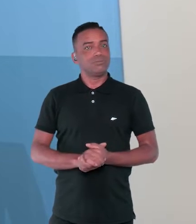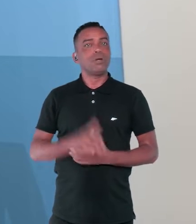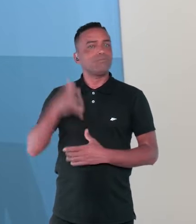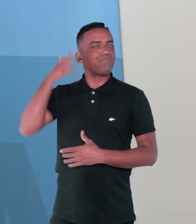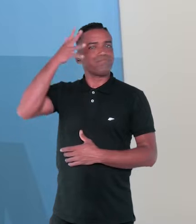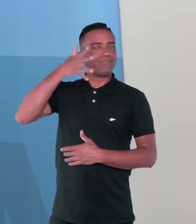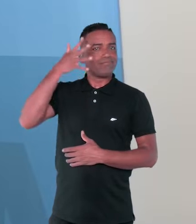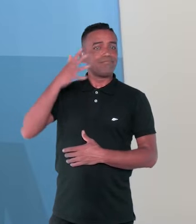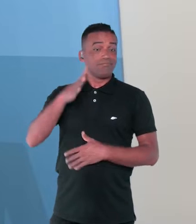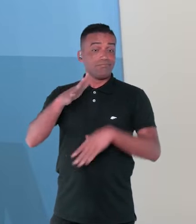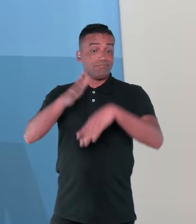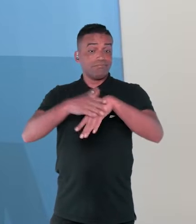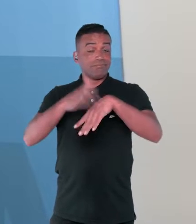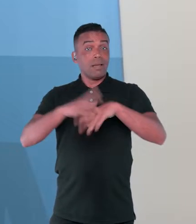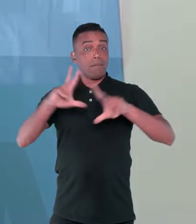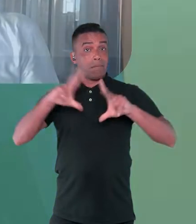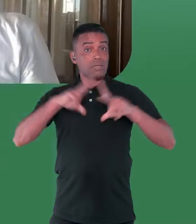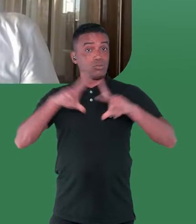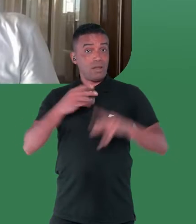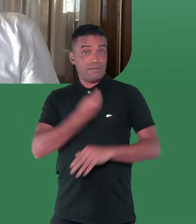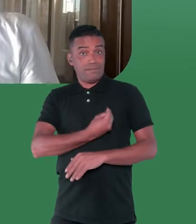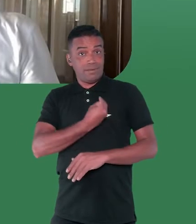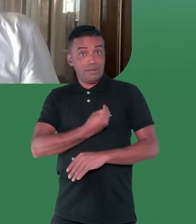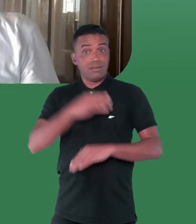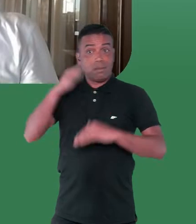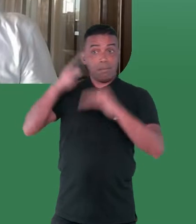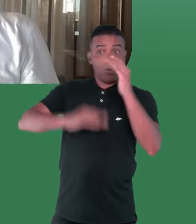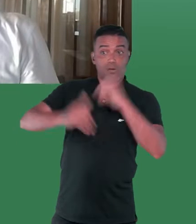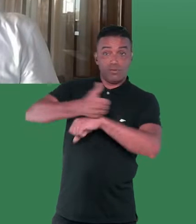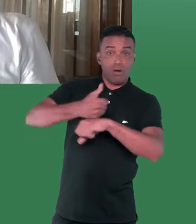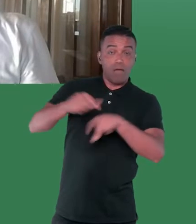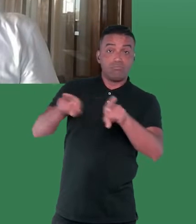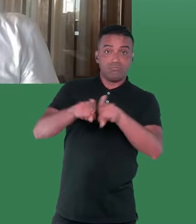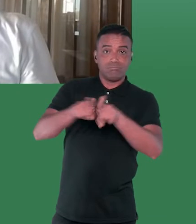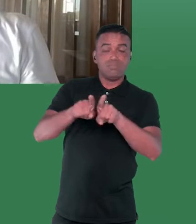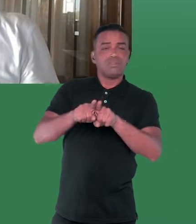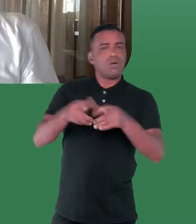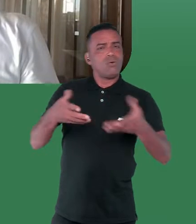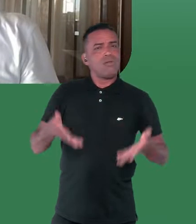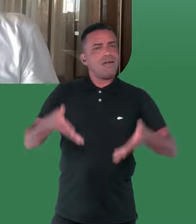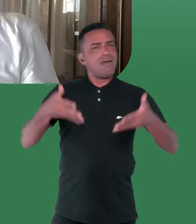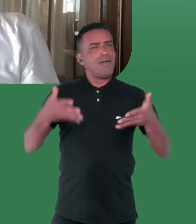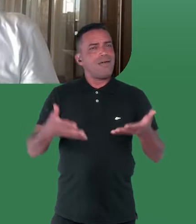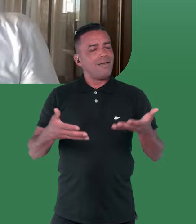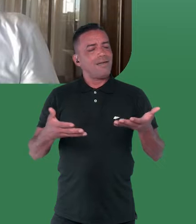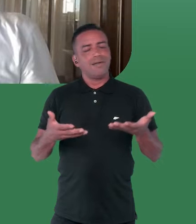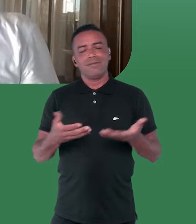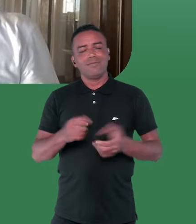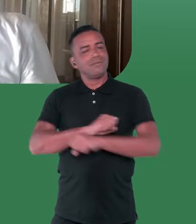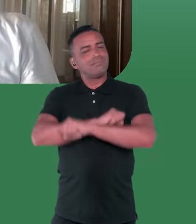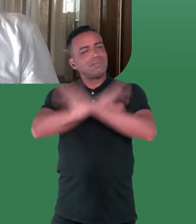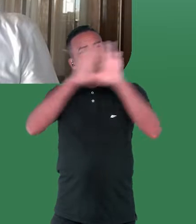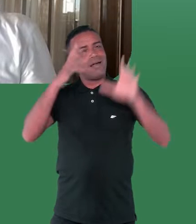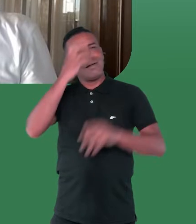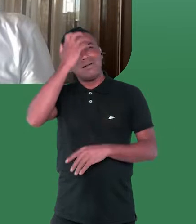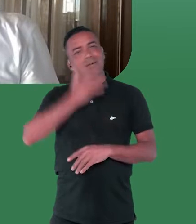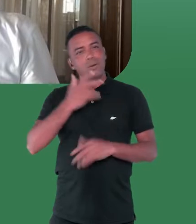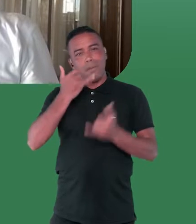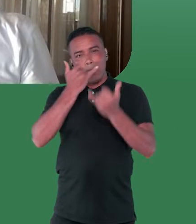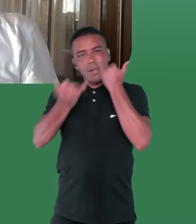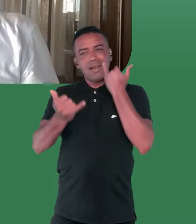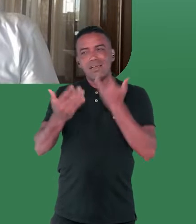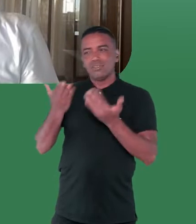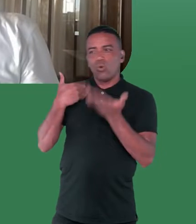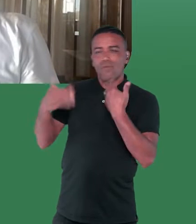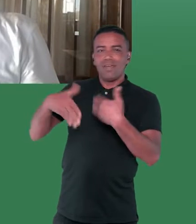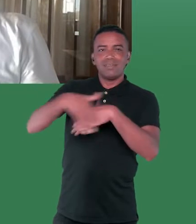relatos da sua vida pessoal e profissional, mas de um jeito muito leve, sincero, né? E parece que a gente está ali